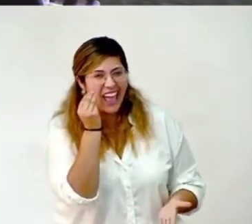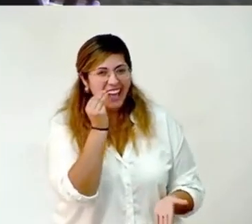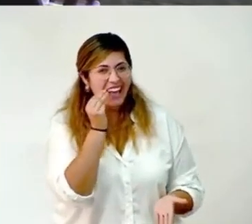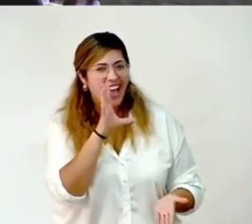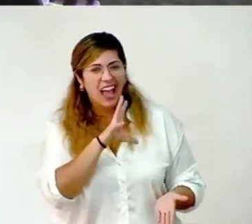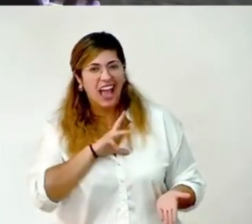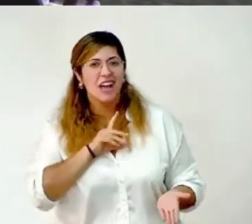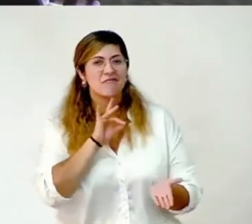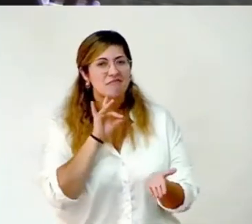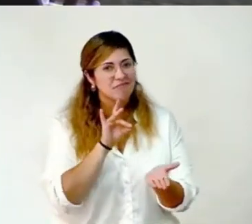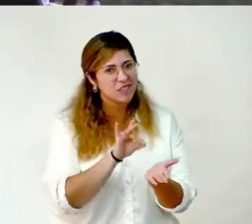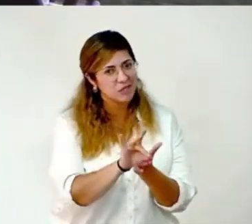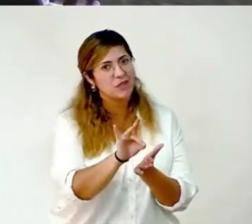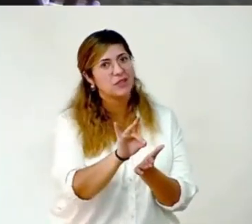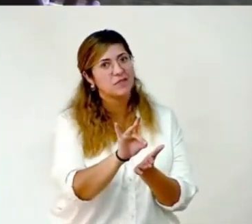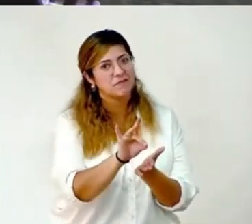inimigos.